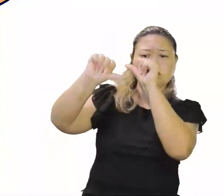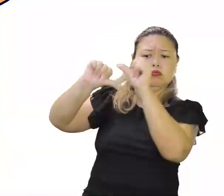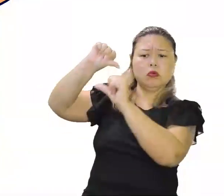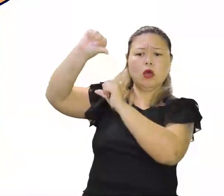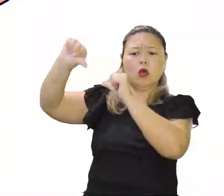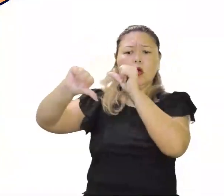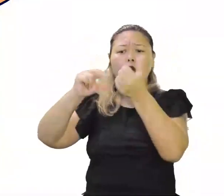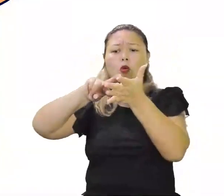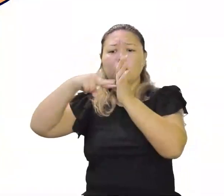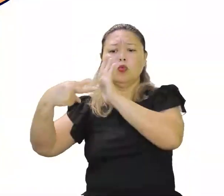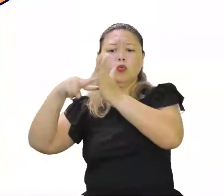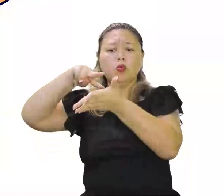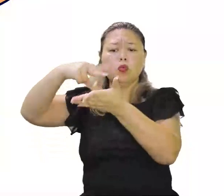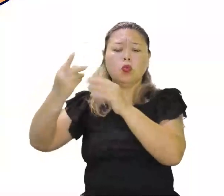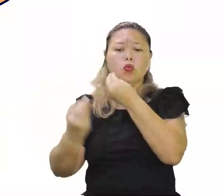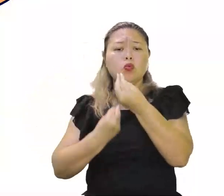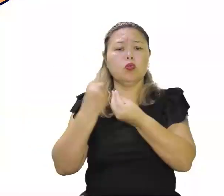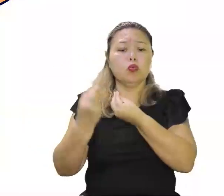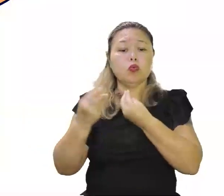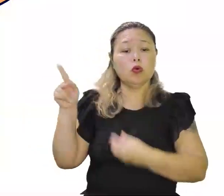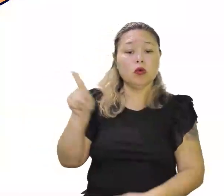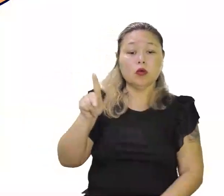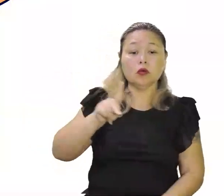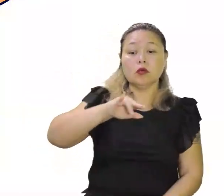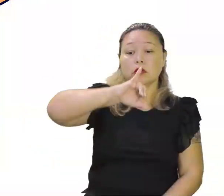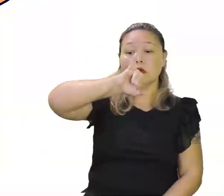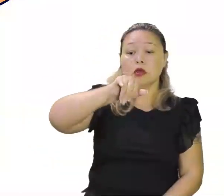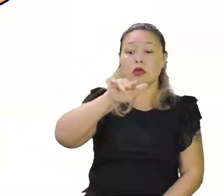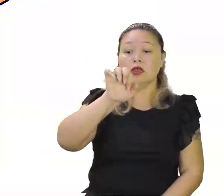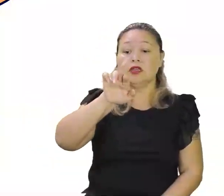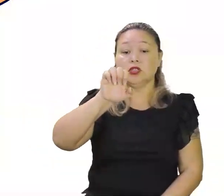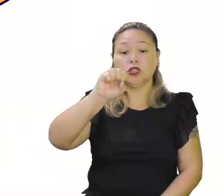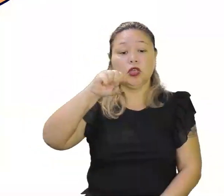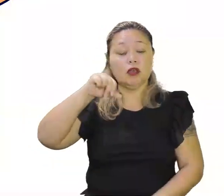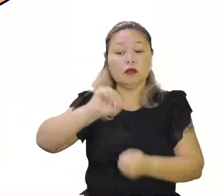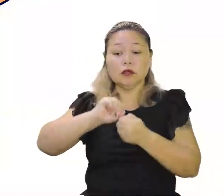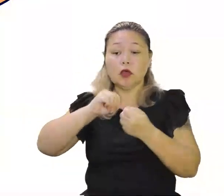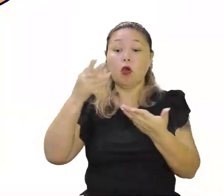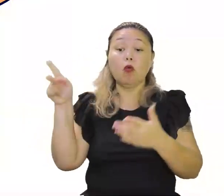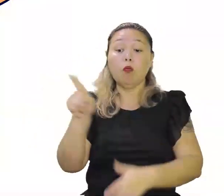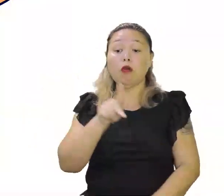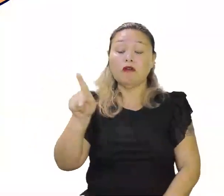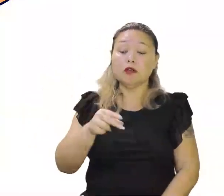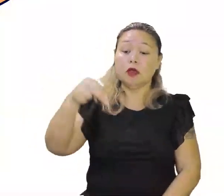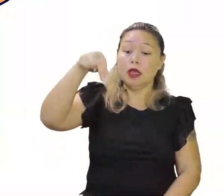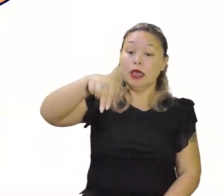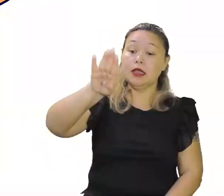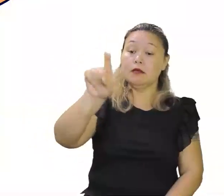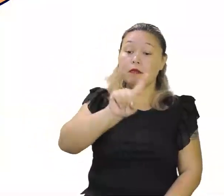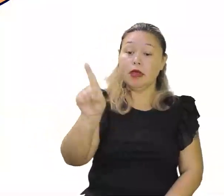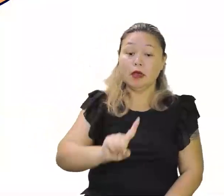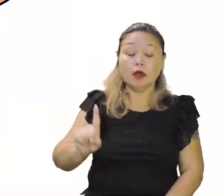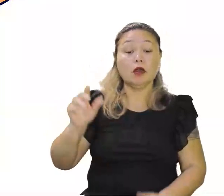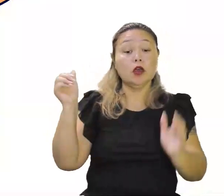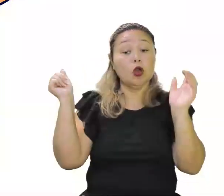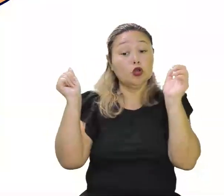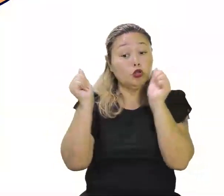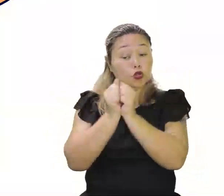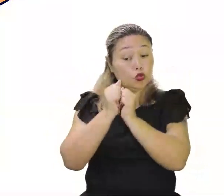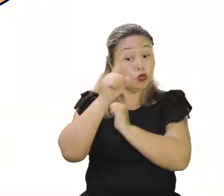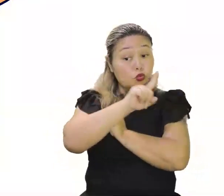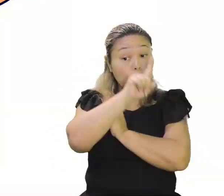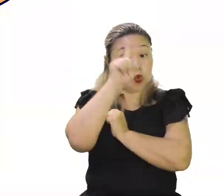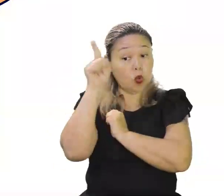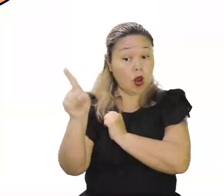fazer toda essa troca. Aqui temos o professor Jefferson, da disciplina de NBAZ, juntamente com o pessoal lá da Casa da Farinha, lá em